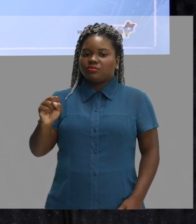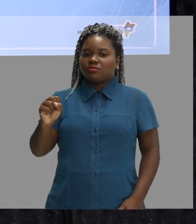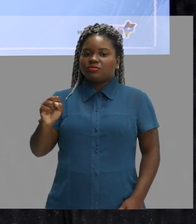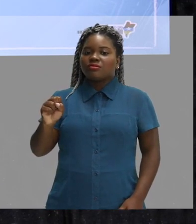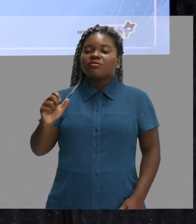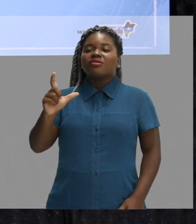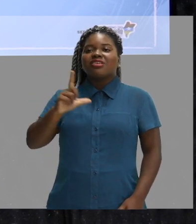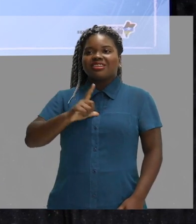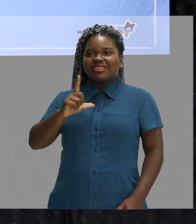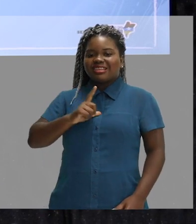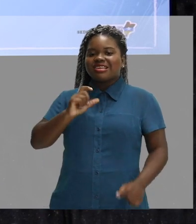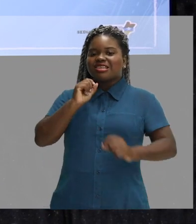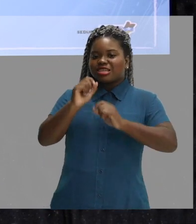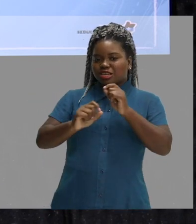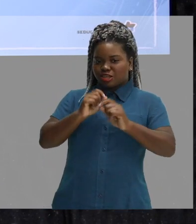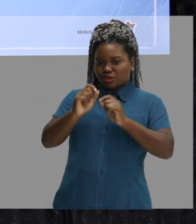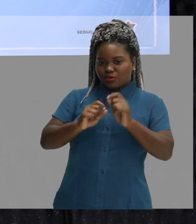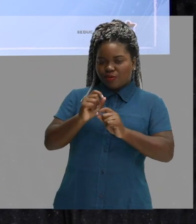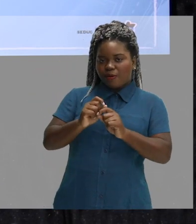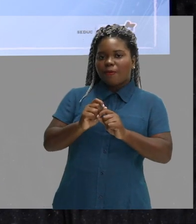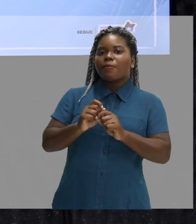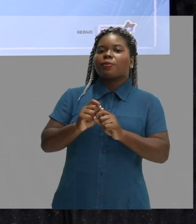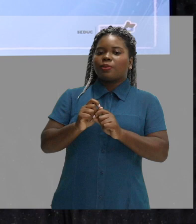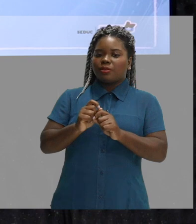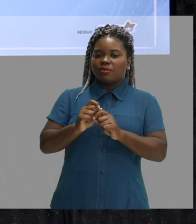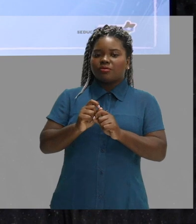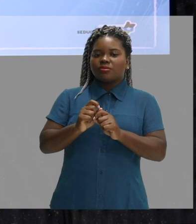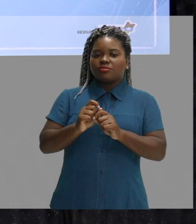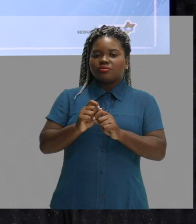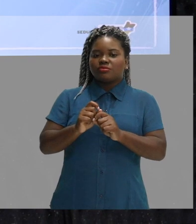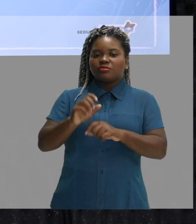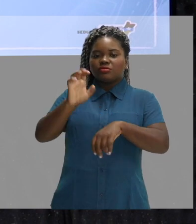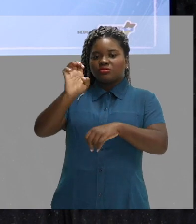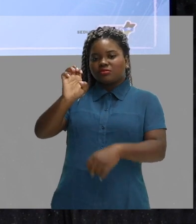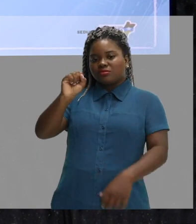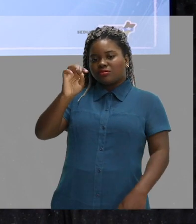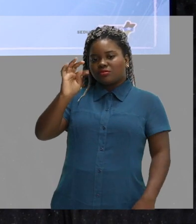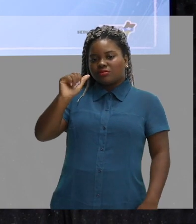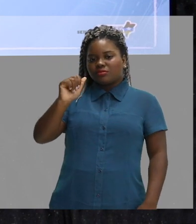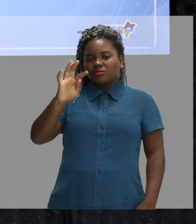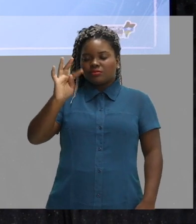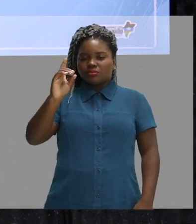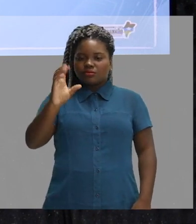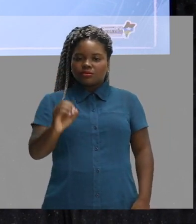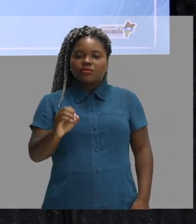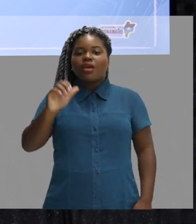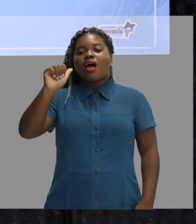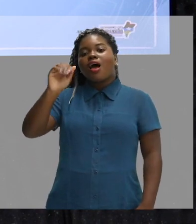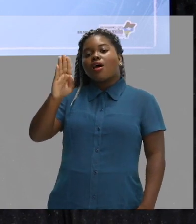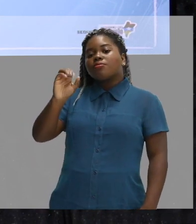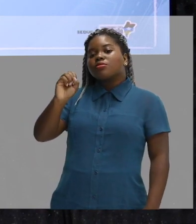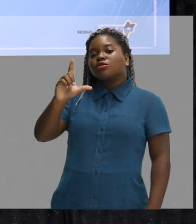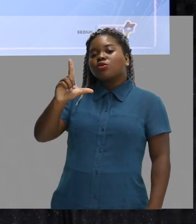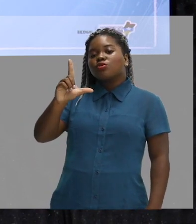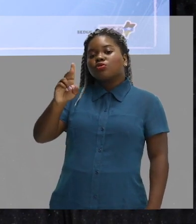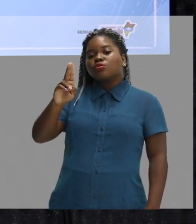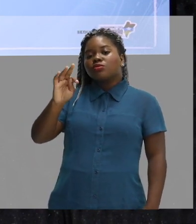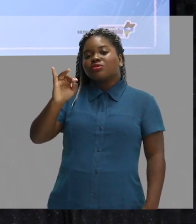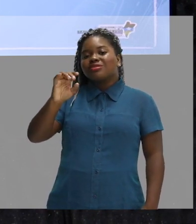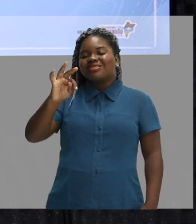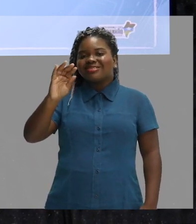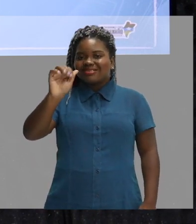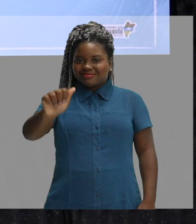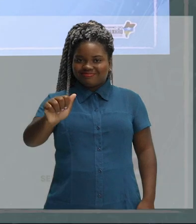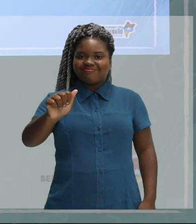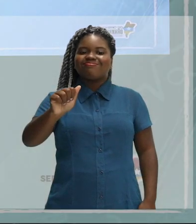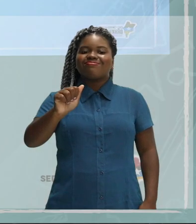depois dele. Essas sim vão defender a democracia. Então, atente aqui para mim. Presta atenção, vamos lá, vamos